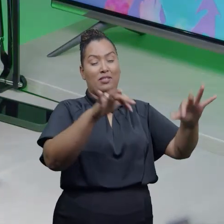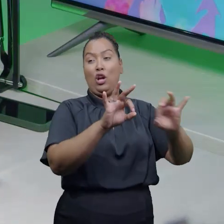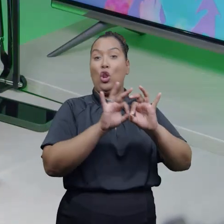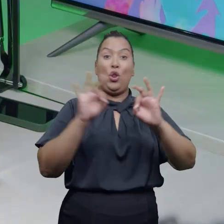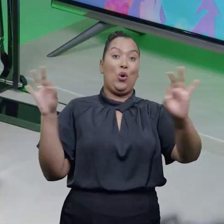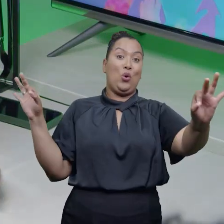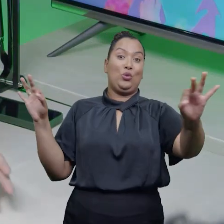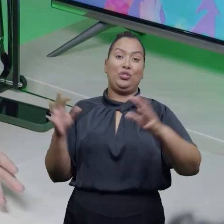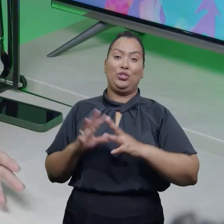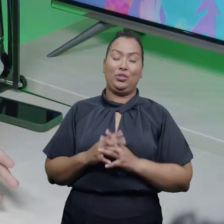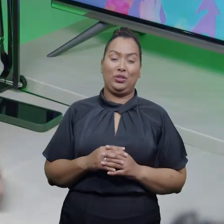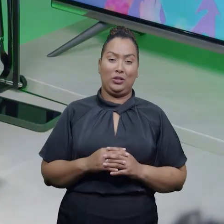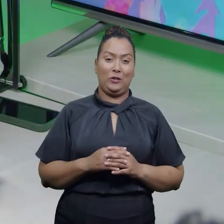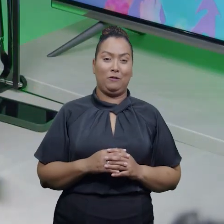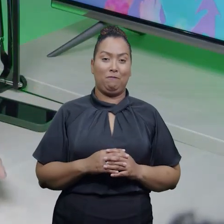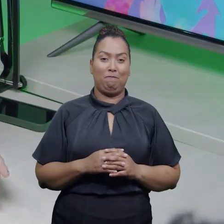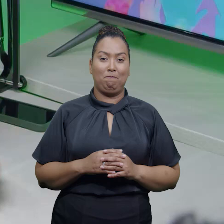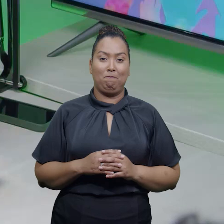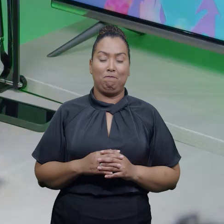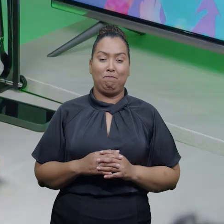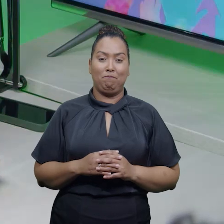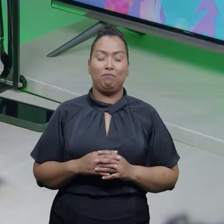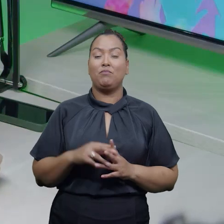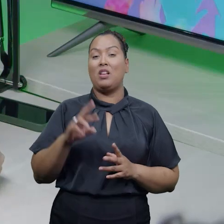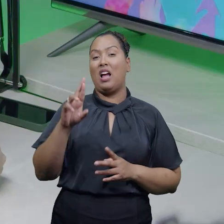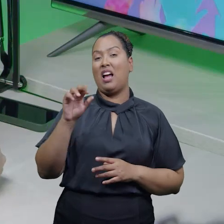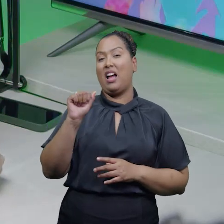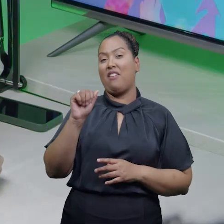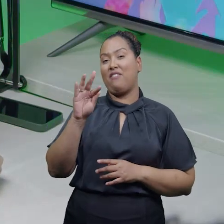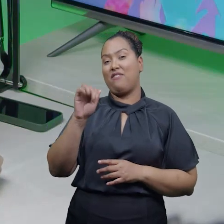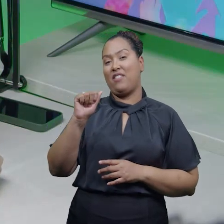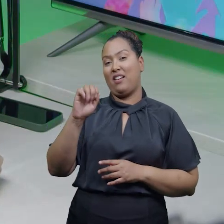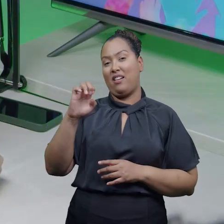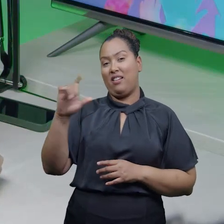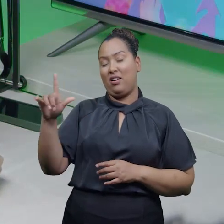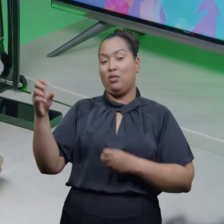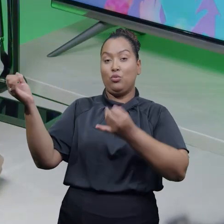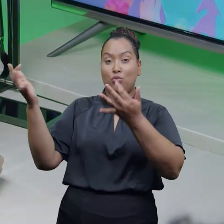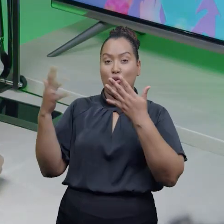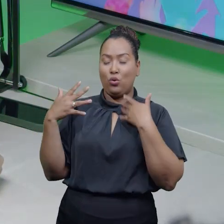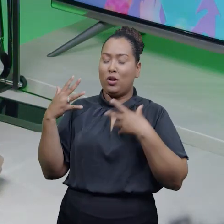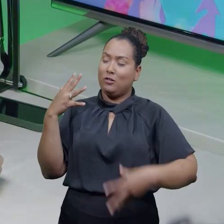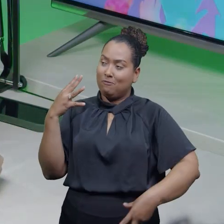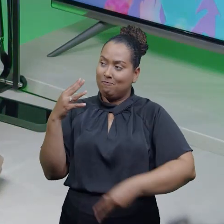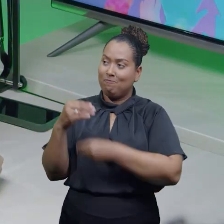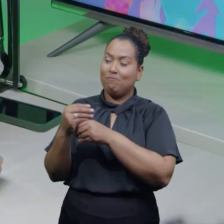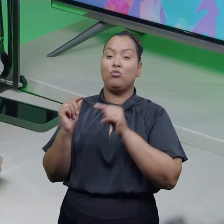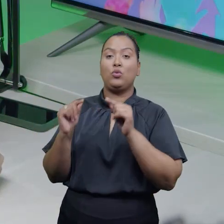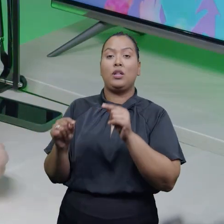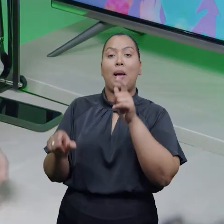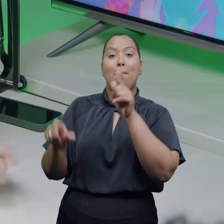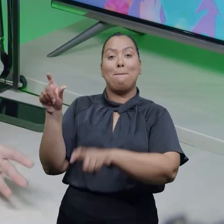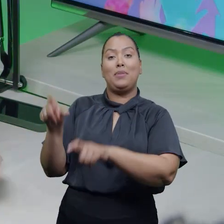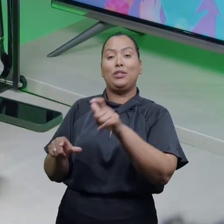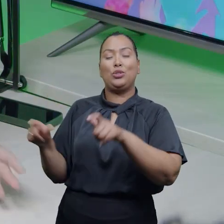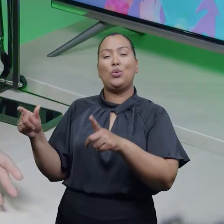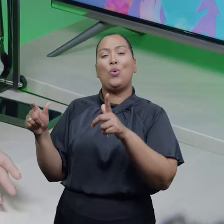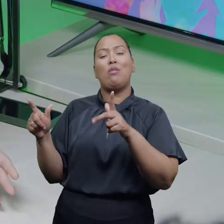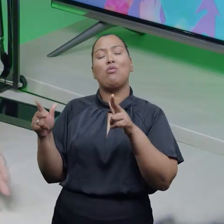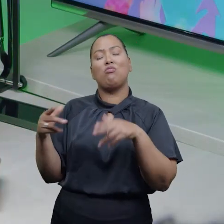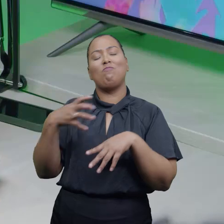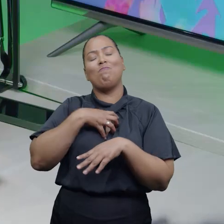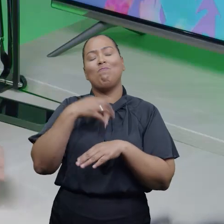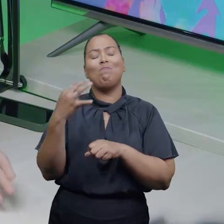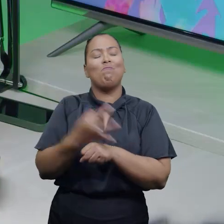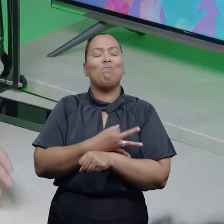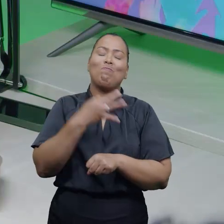concentra. E eu adiciono até um ponto nisso que o Dr. Rafael trouxe, que há uma resistência da